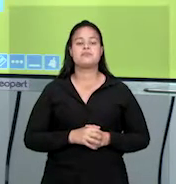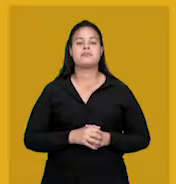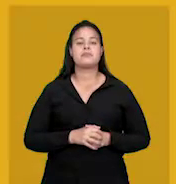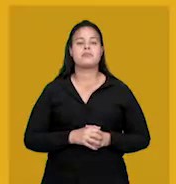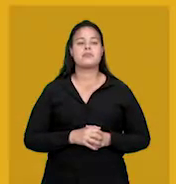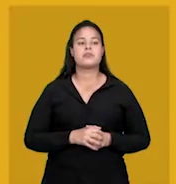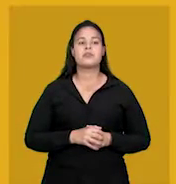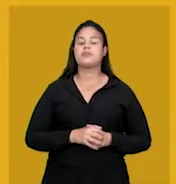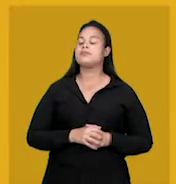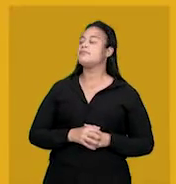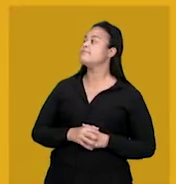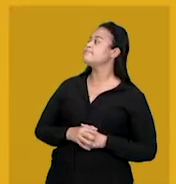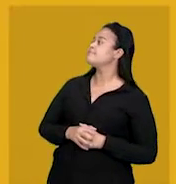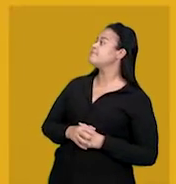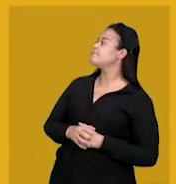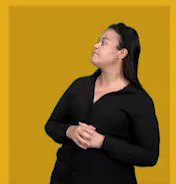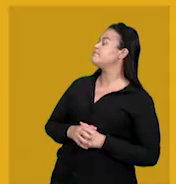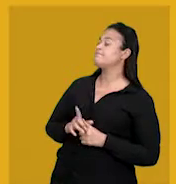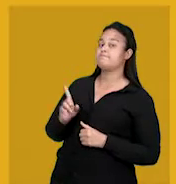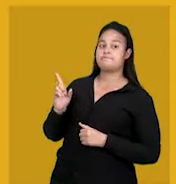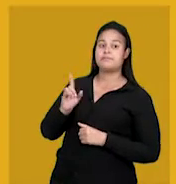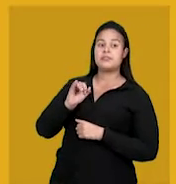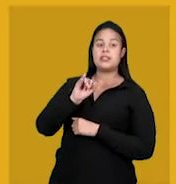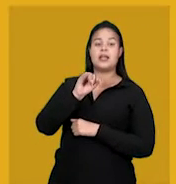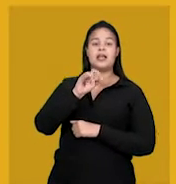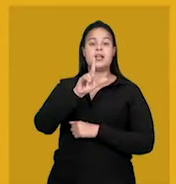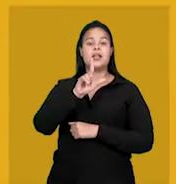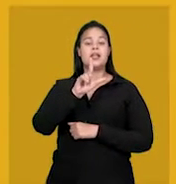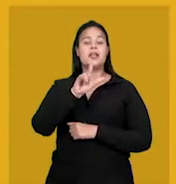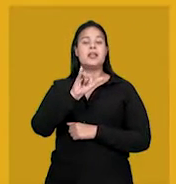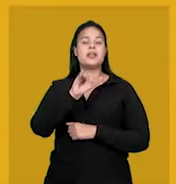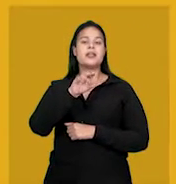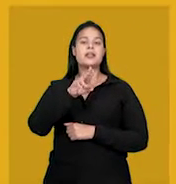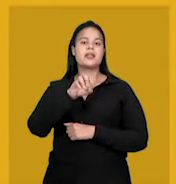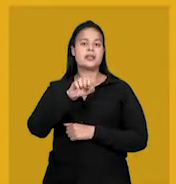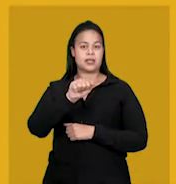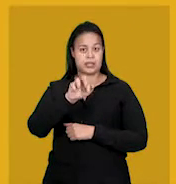Outro mapa é de símbolos lineares. Os símbolos lineares eles vão mostrar